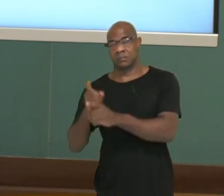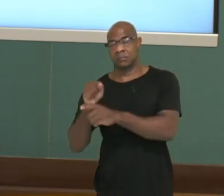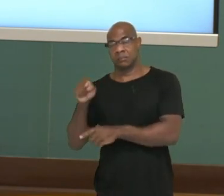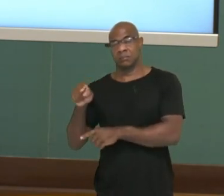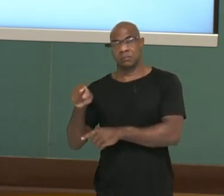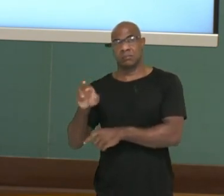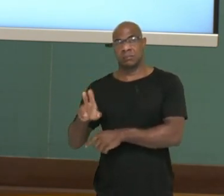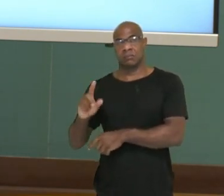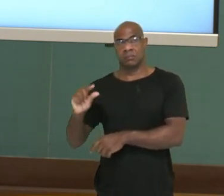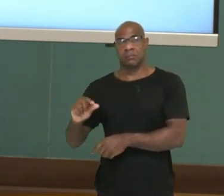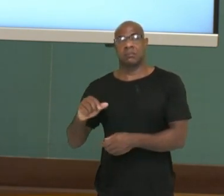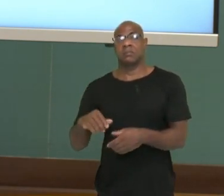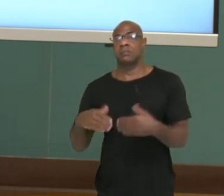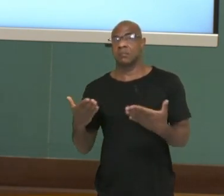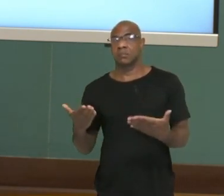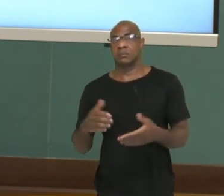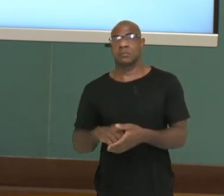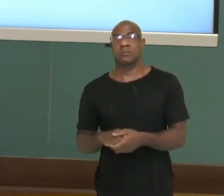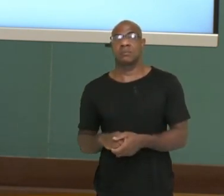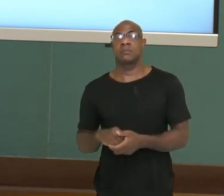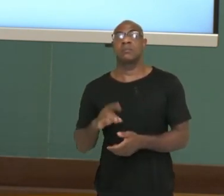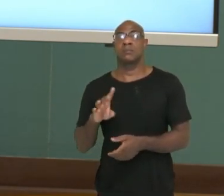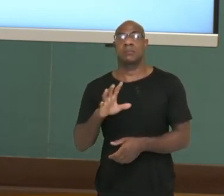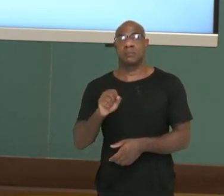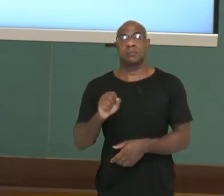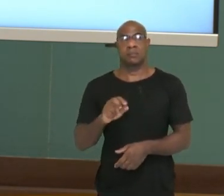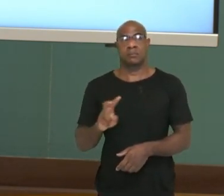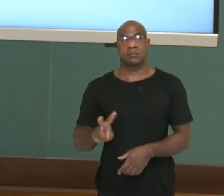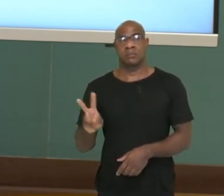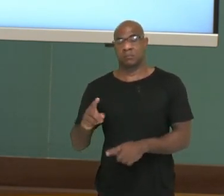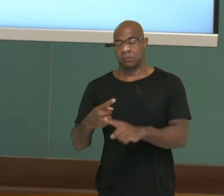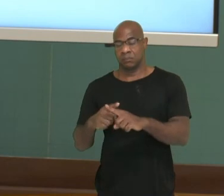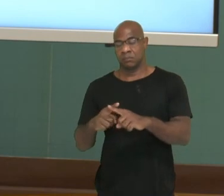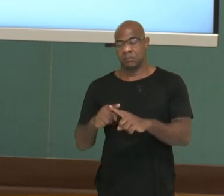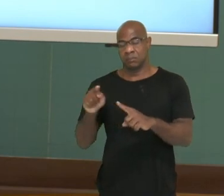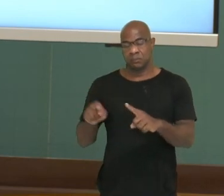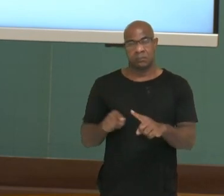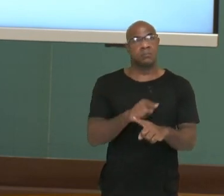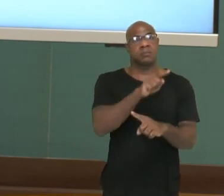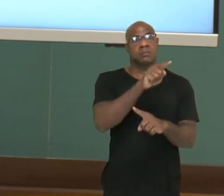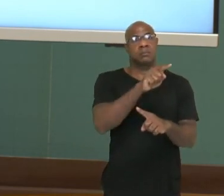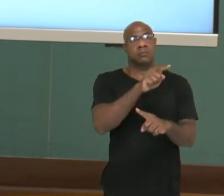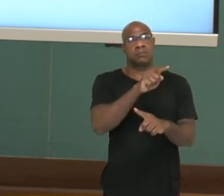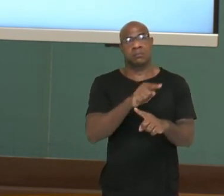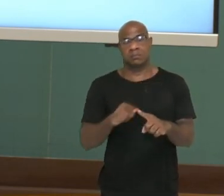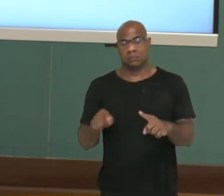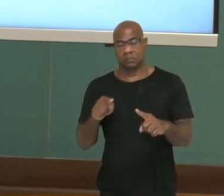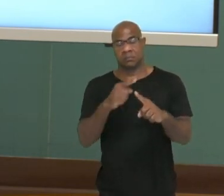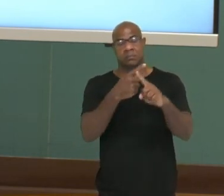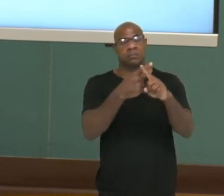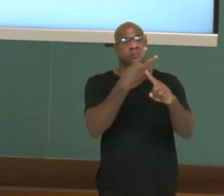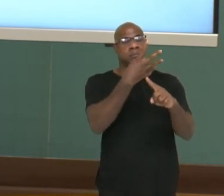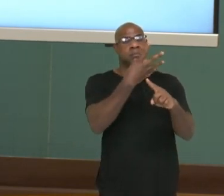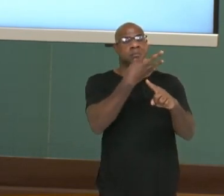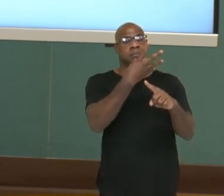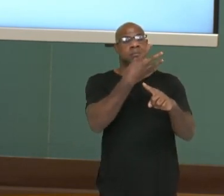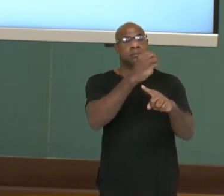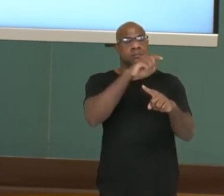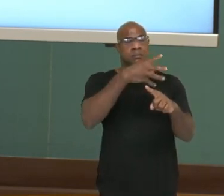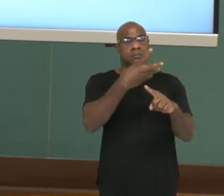descobrir? Basta, então, pegar esse valor e multiplicar 0,4 por esse termo aqui. 1 mais R,